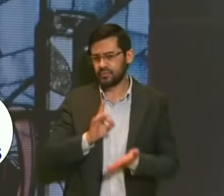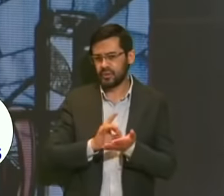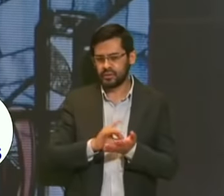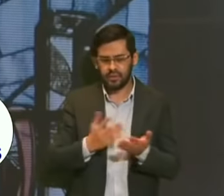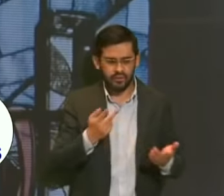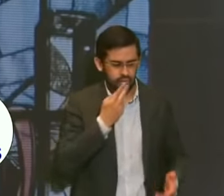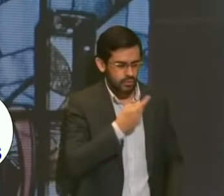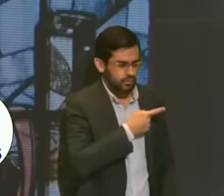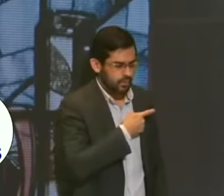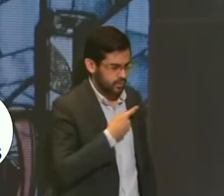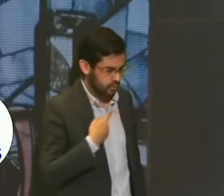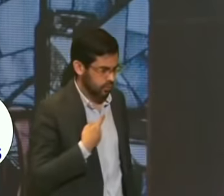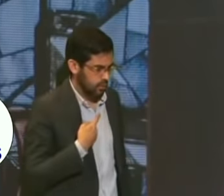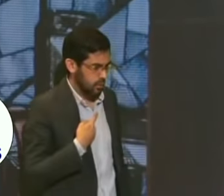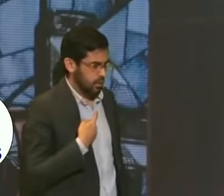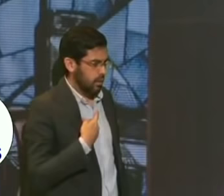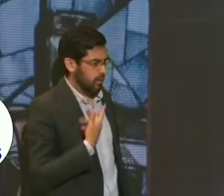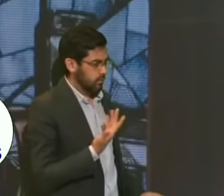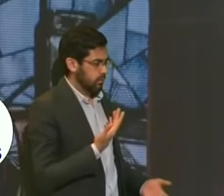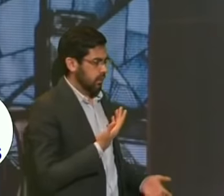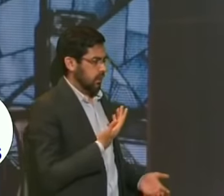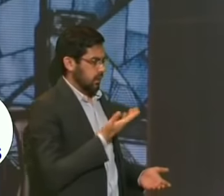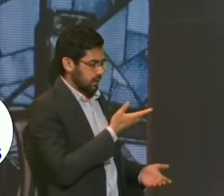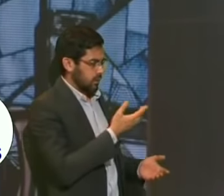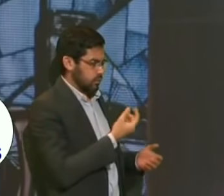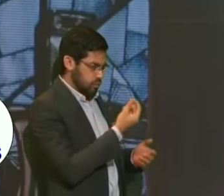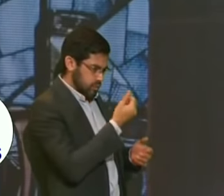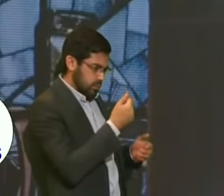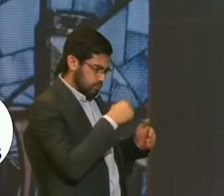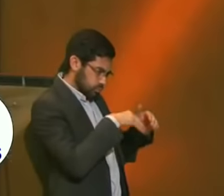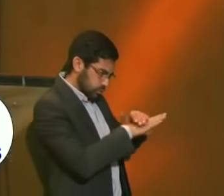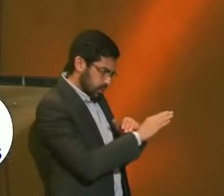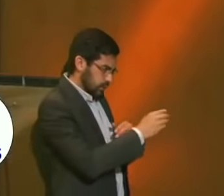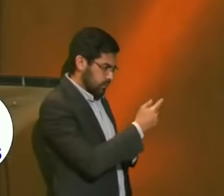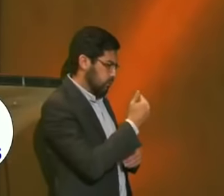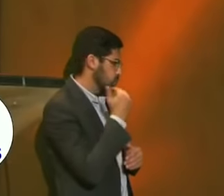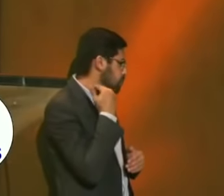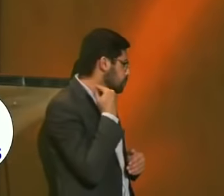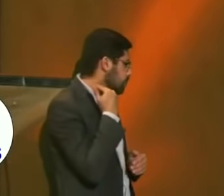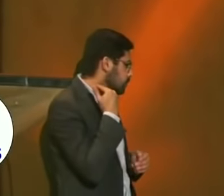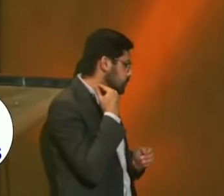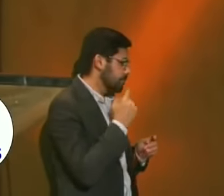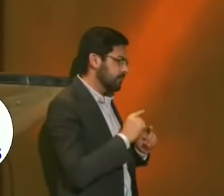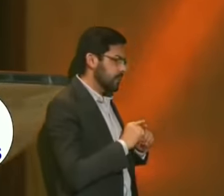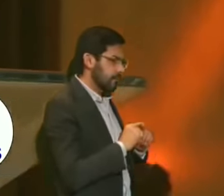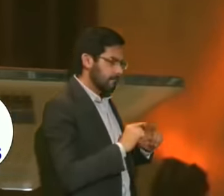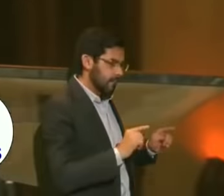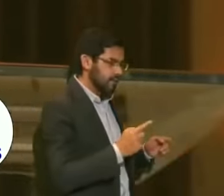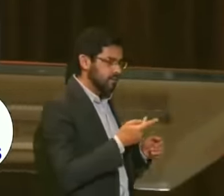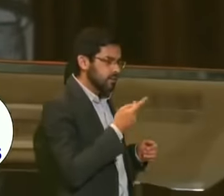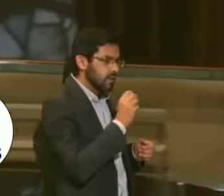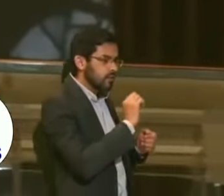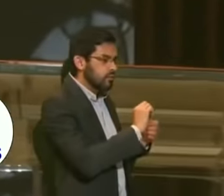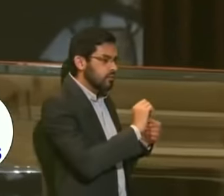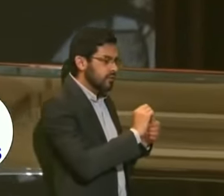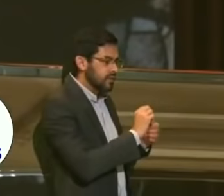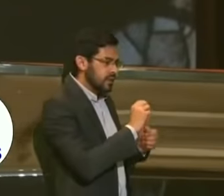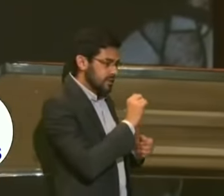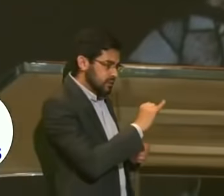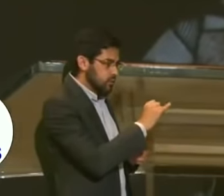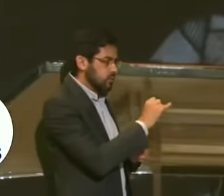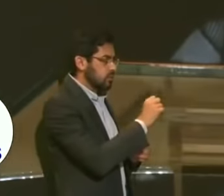disse: pastor, eu vou depositar o dinheiro para o senhor saldar o seu cheque, mas eu vou fazer isso se o senhor